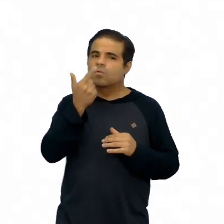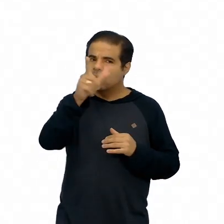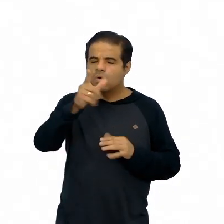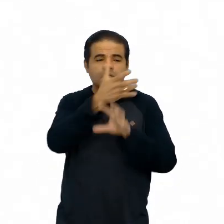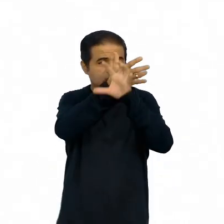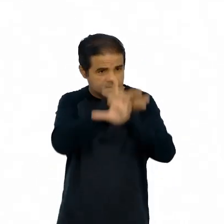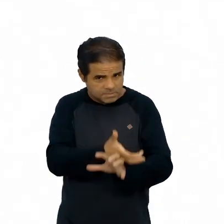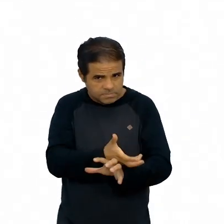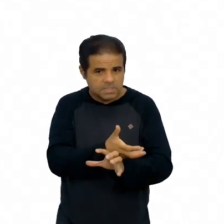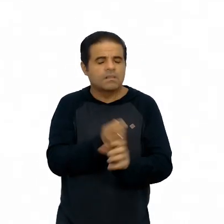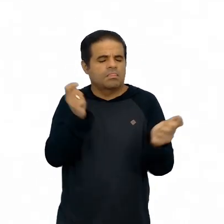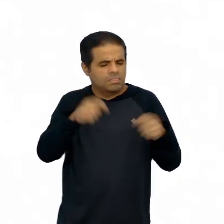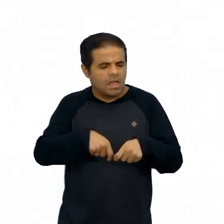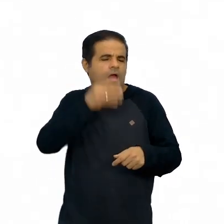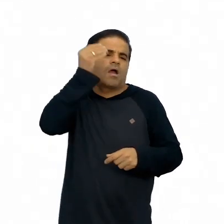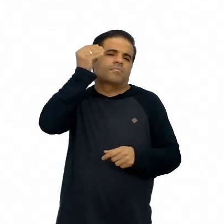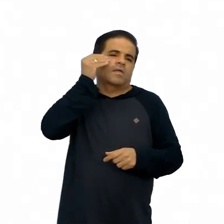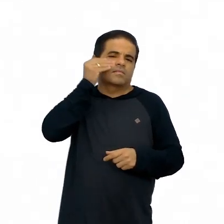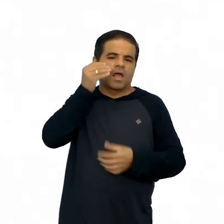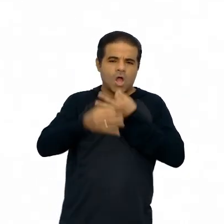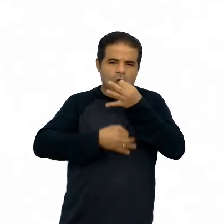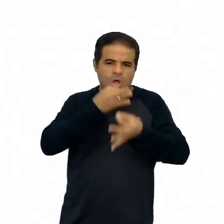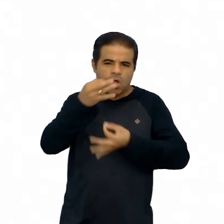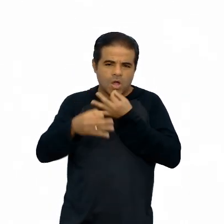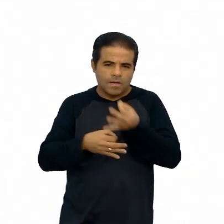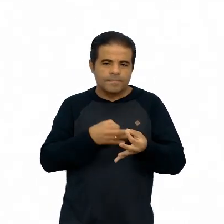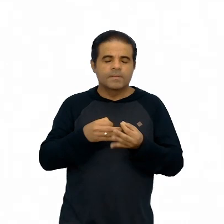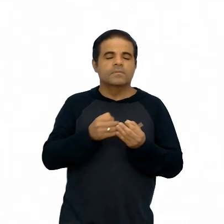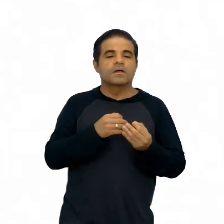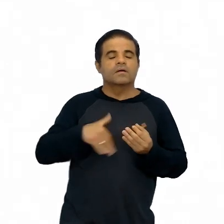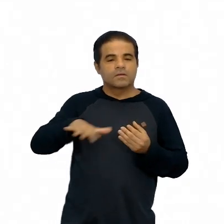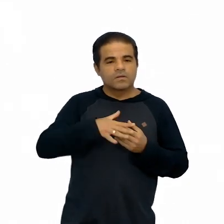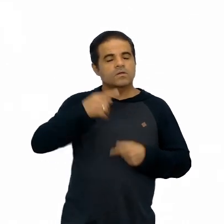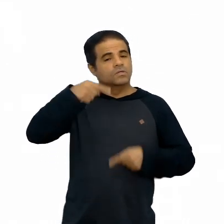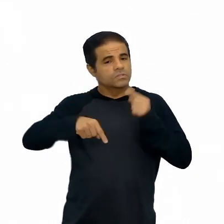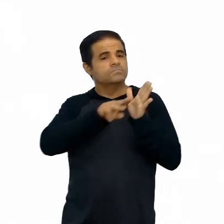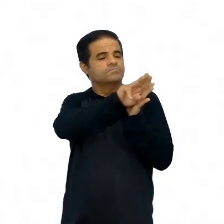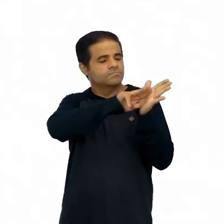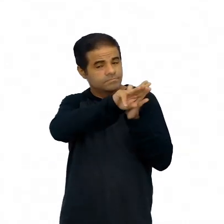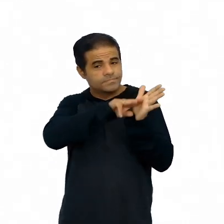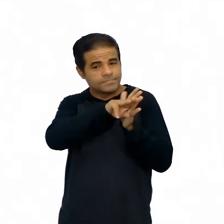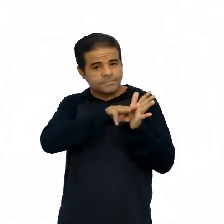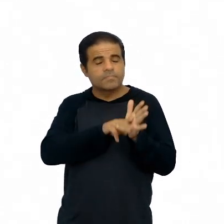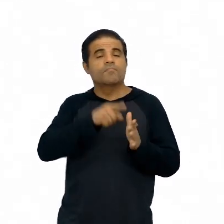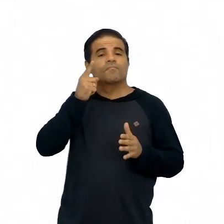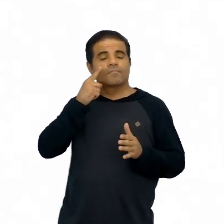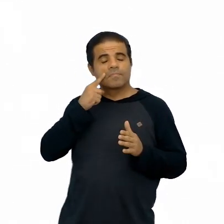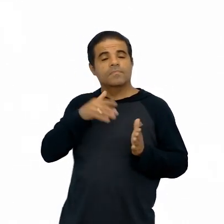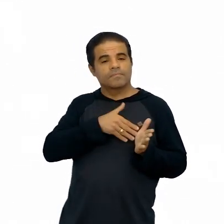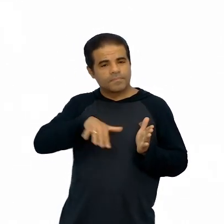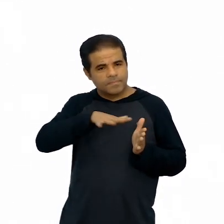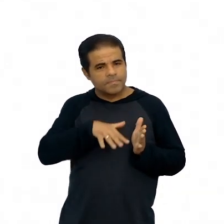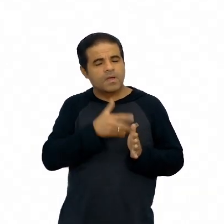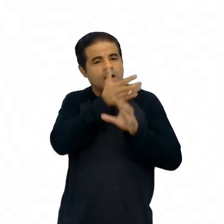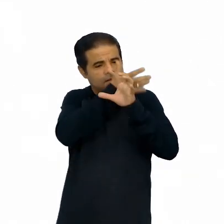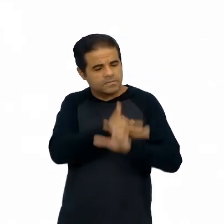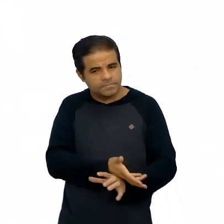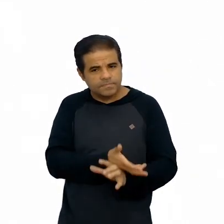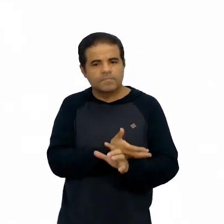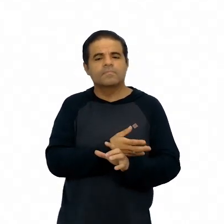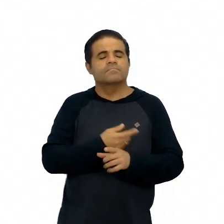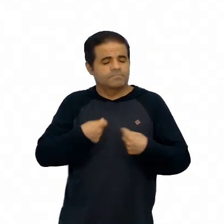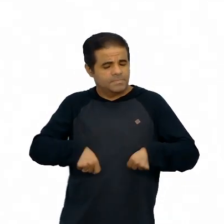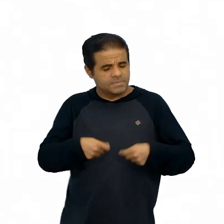disciplina, para a gente poder tentar comentar, pensar em algumas coisas, discutir talvez a parte metodológica, ver o que é comum em cada disciplina, ou seja, a gente tem